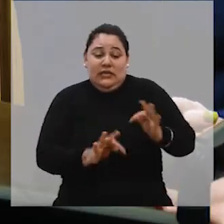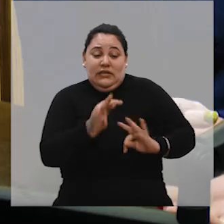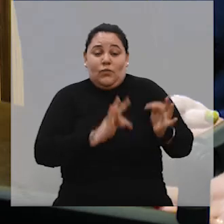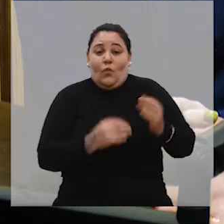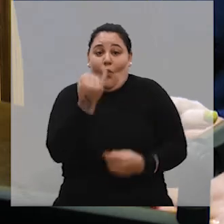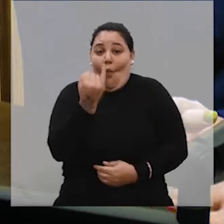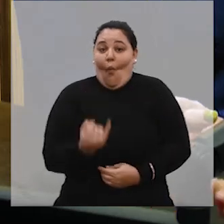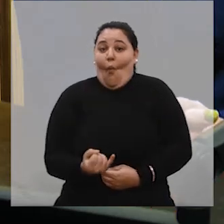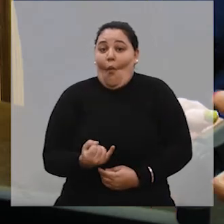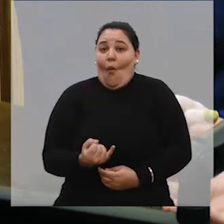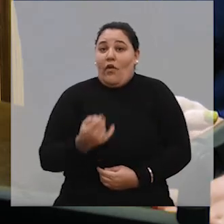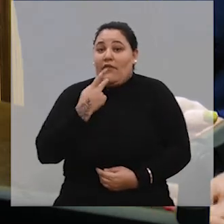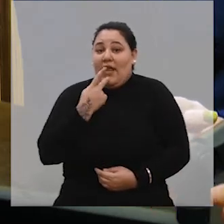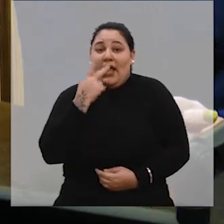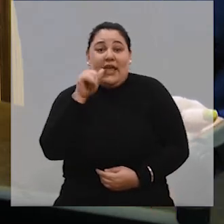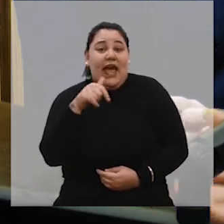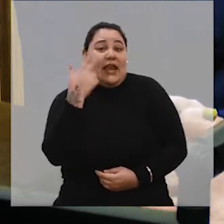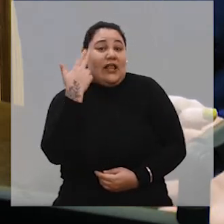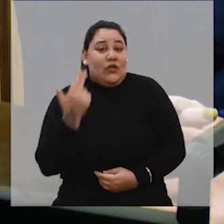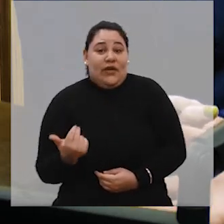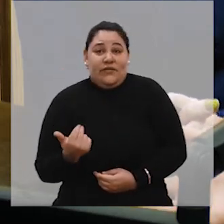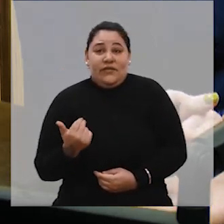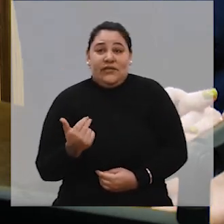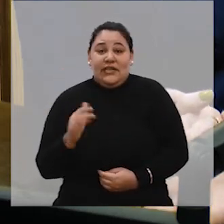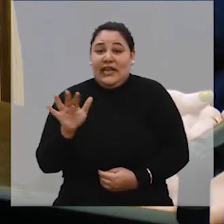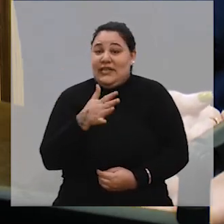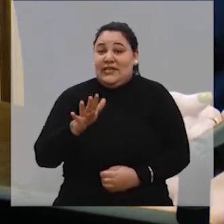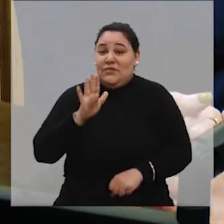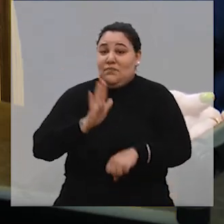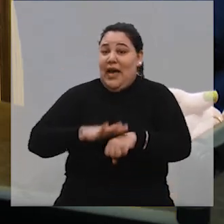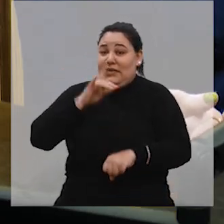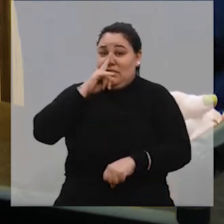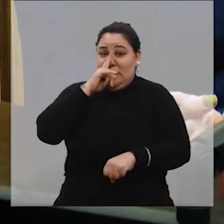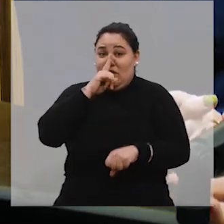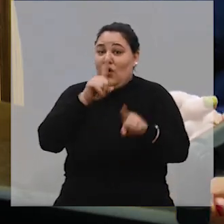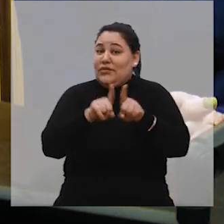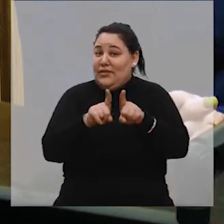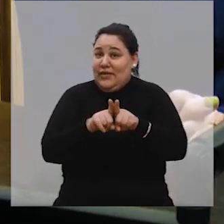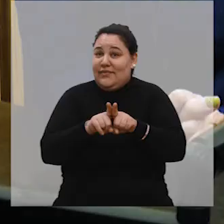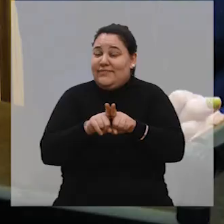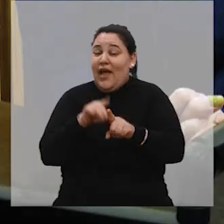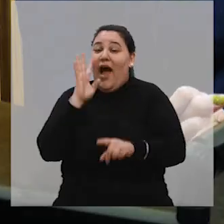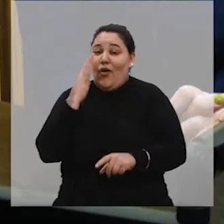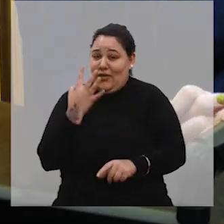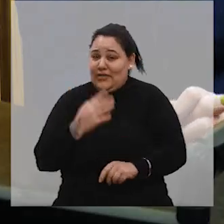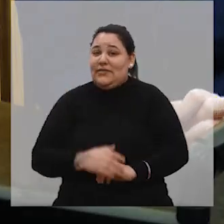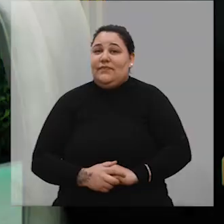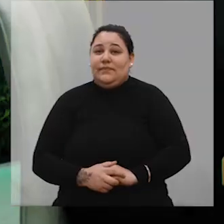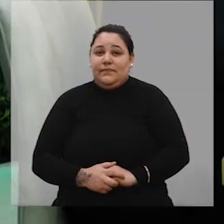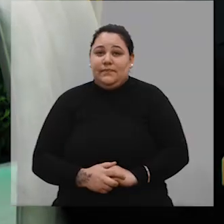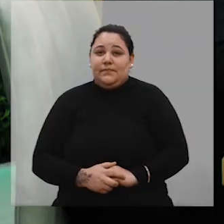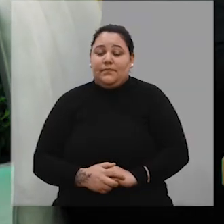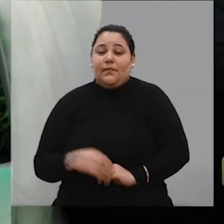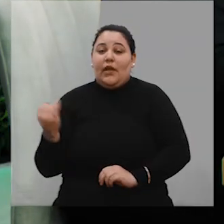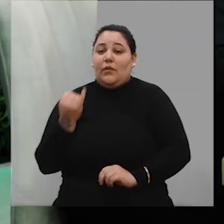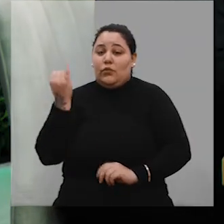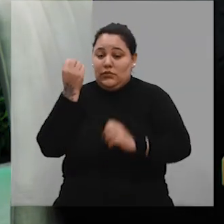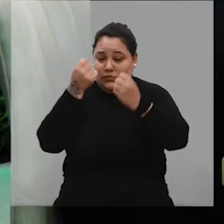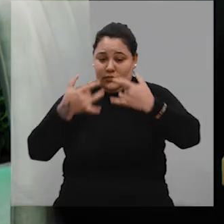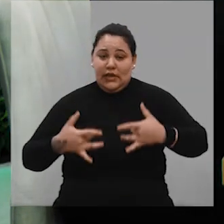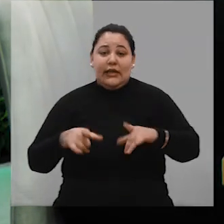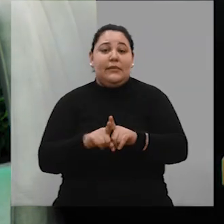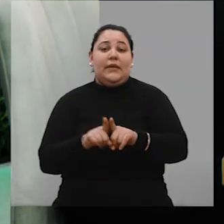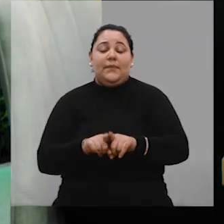que também dizem aos pacientes que são naturais e muitas vezes são os mais perigosos, né? São muito frequentes. Bem importante ressaltar